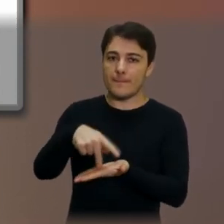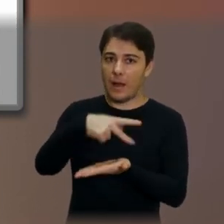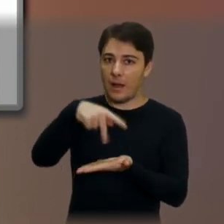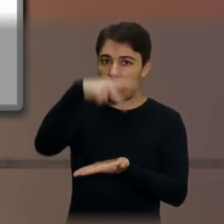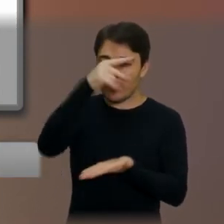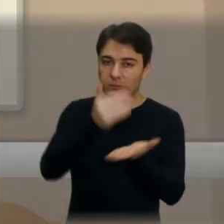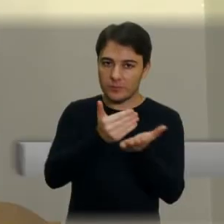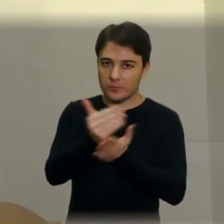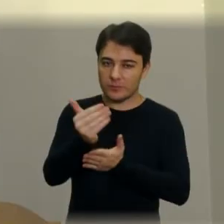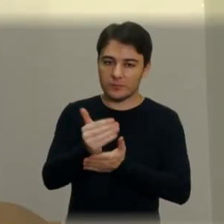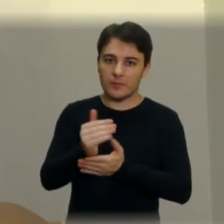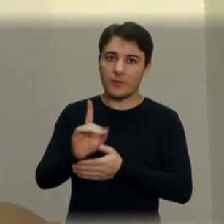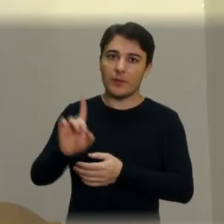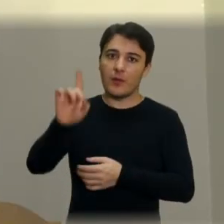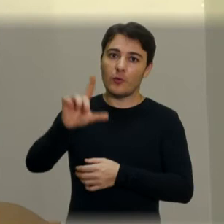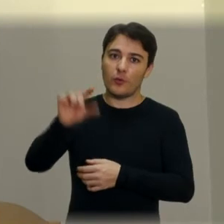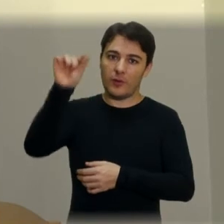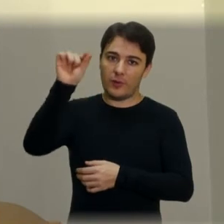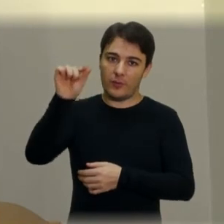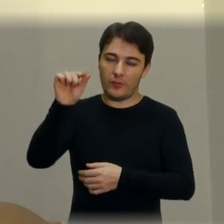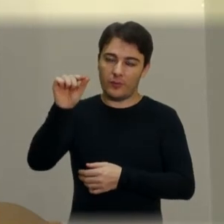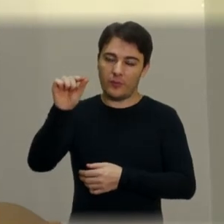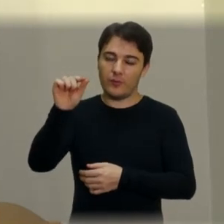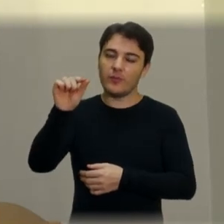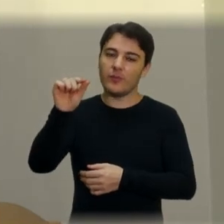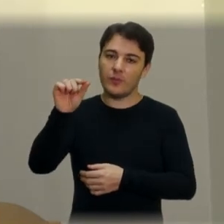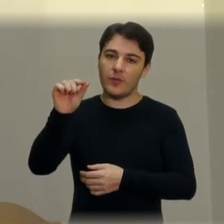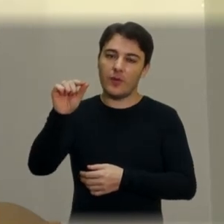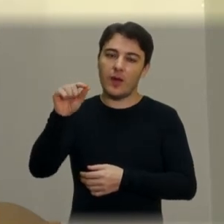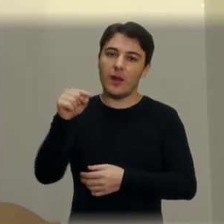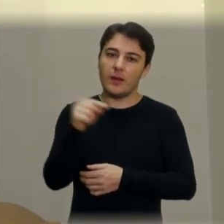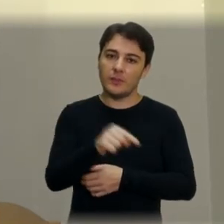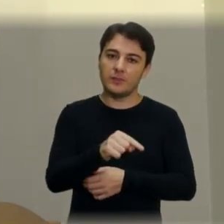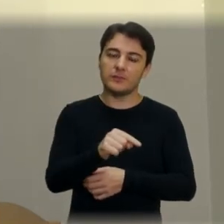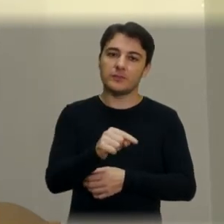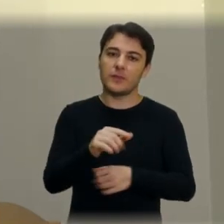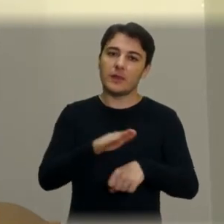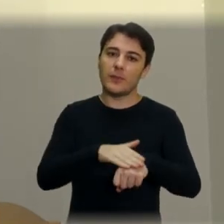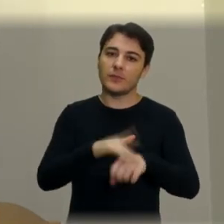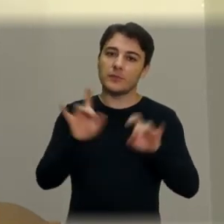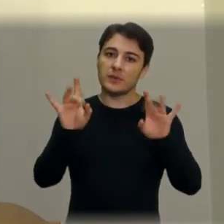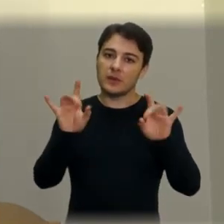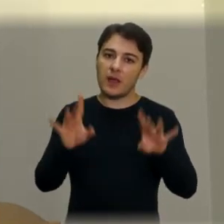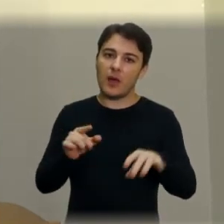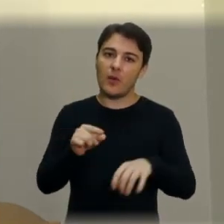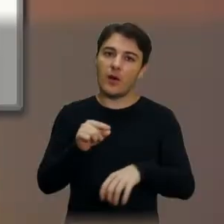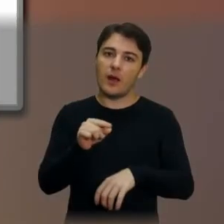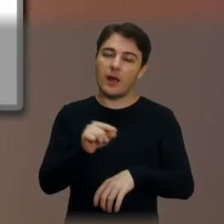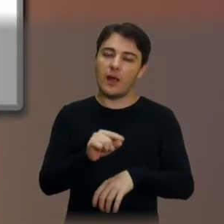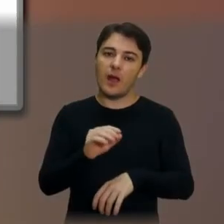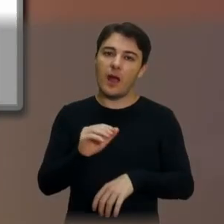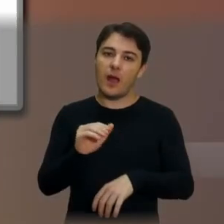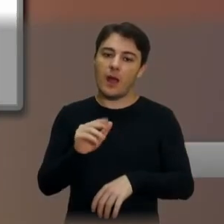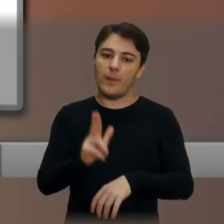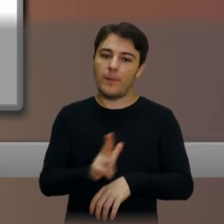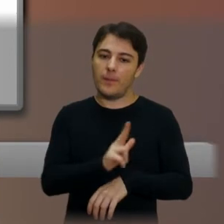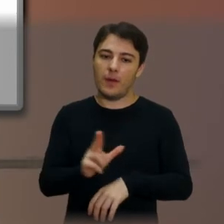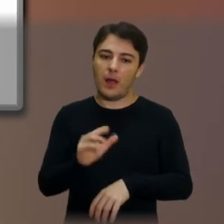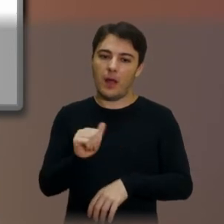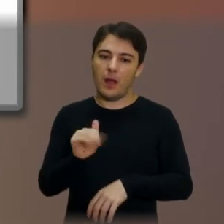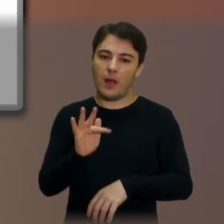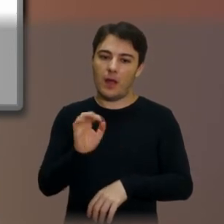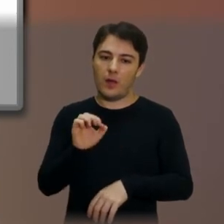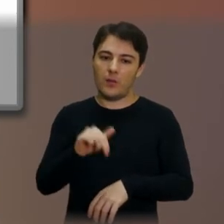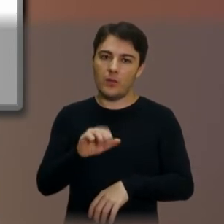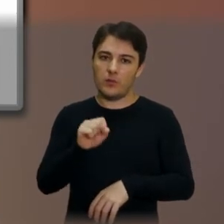Cristão Deus escolheu levar desta forma neste tempo especial e tão cedo Padre Afonso Savassi ao meu grande amigo